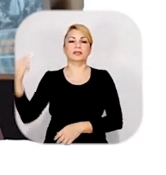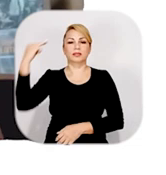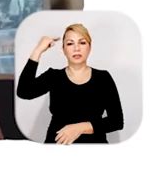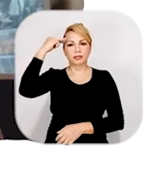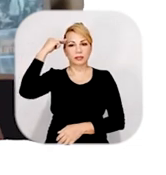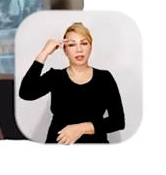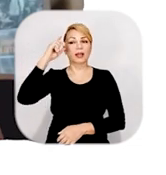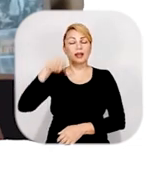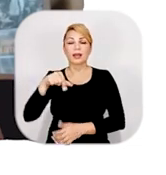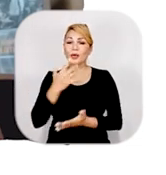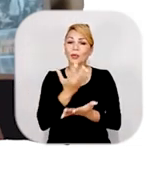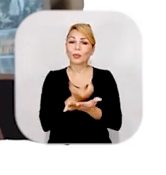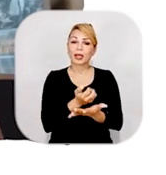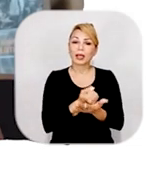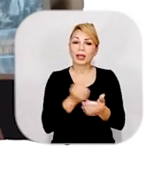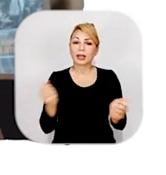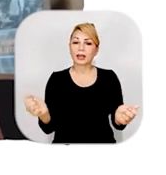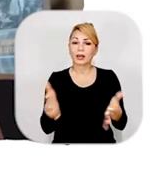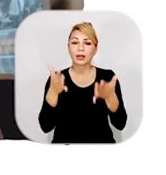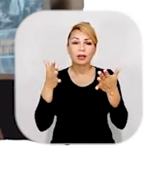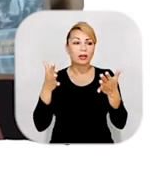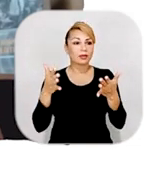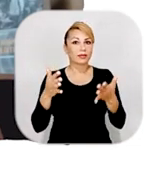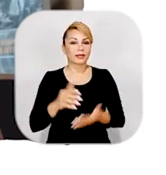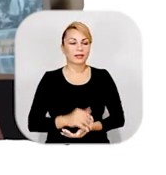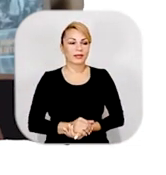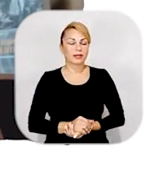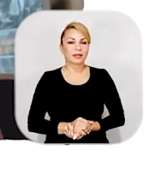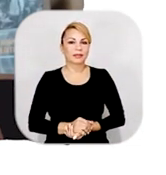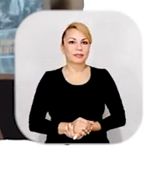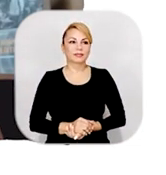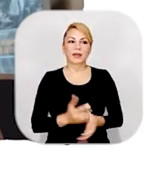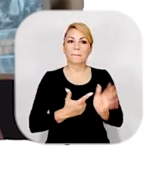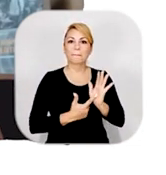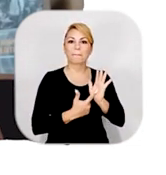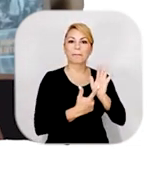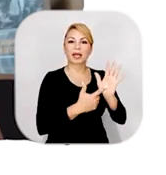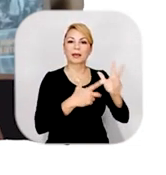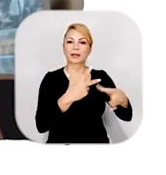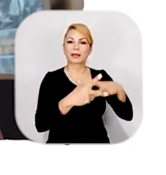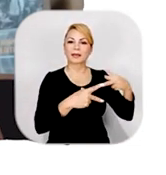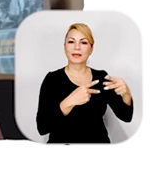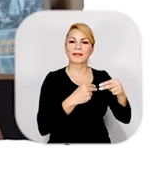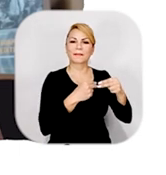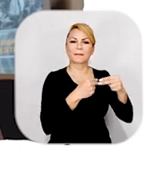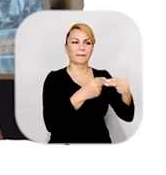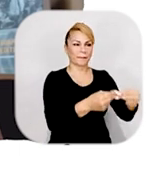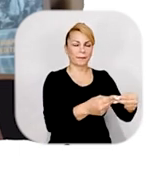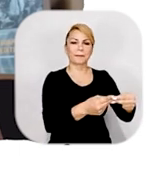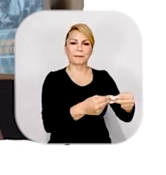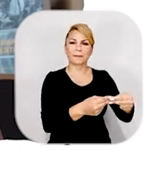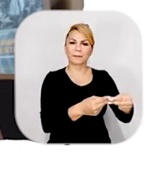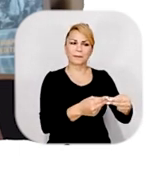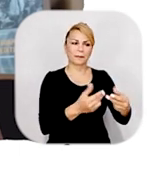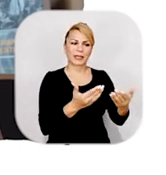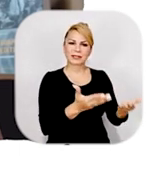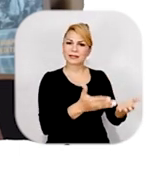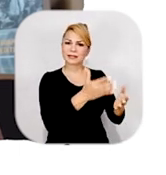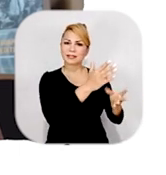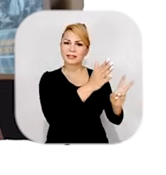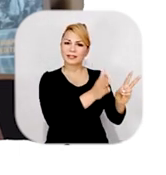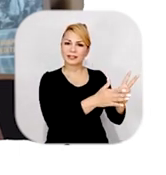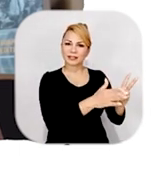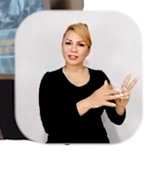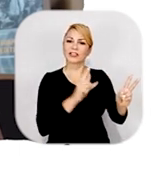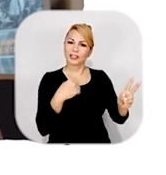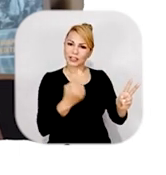de levar o som, ter a possibilidade, é um presente, parece que ele veio para presentear essas pessoas, inclusive a